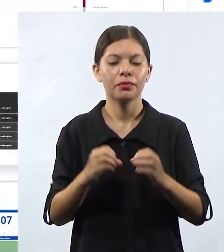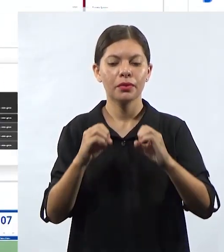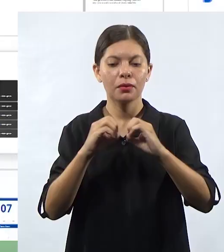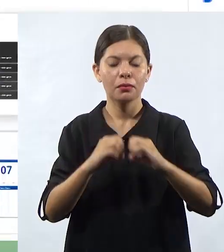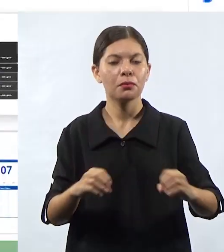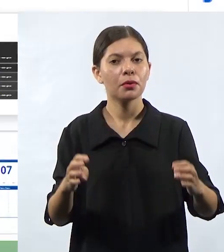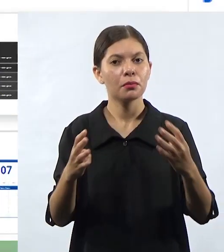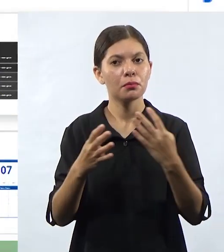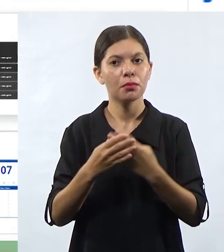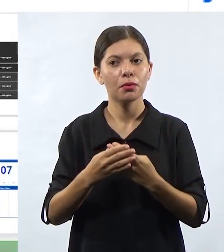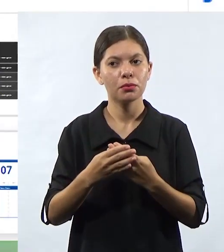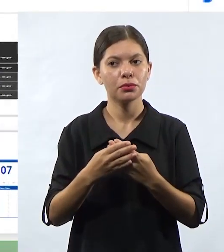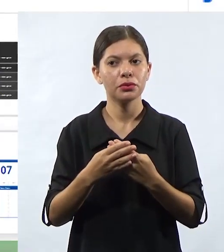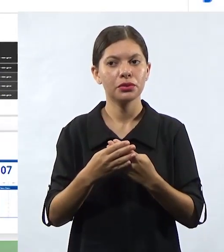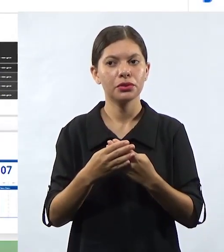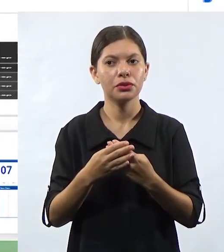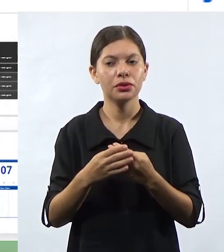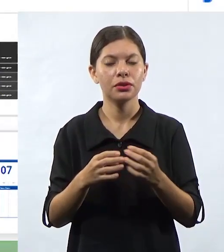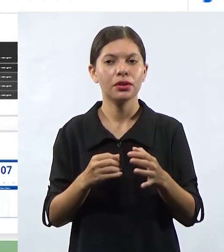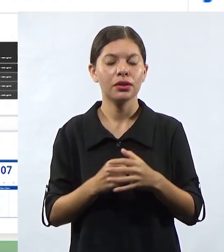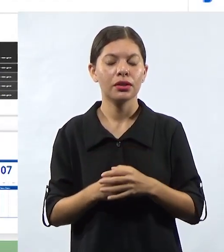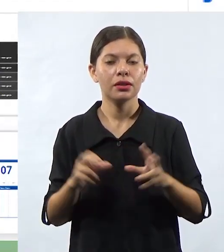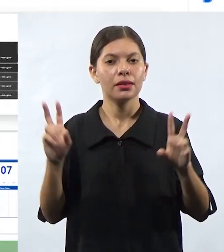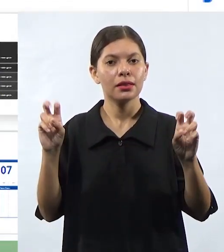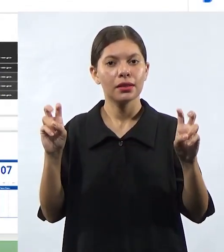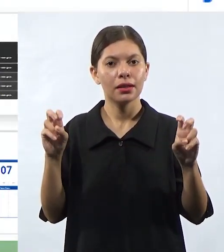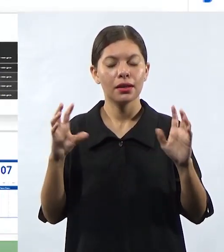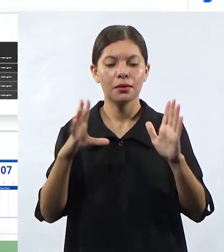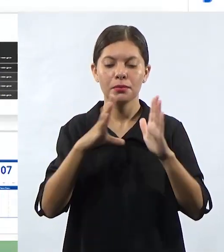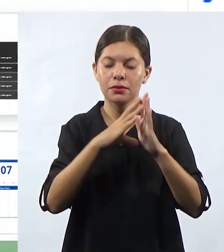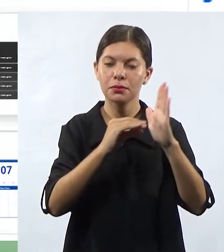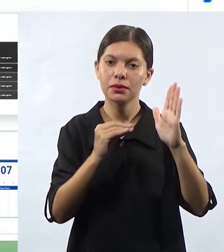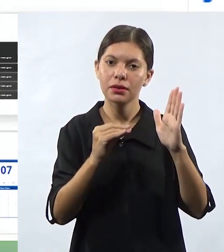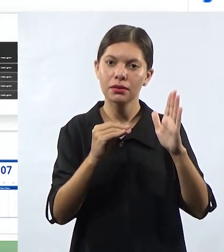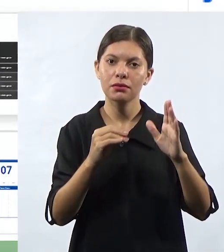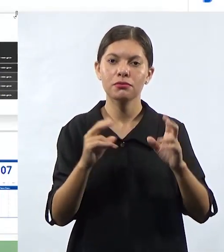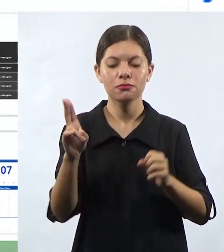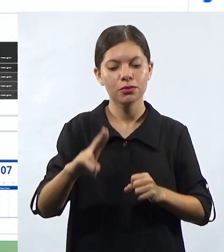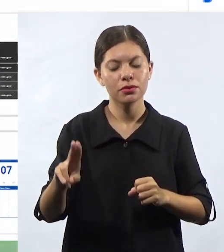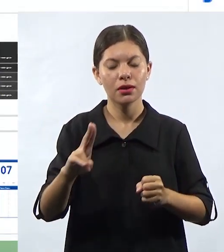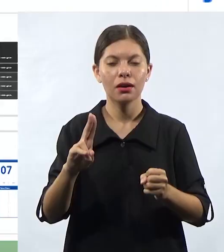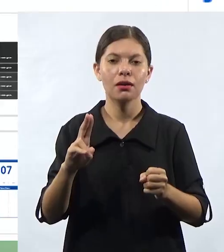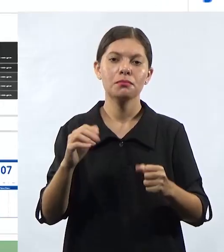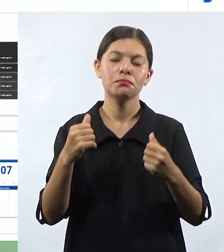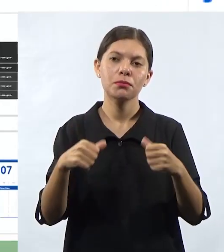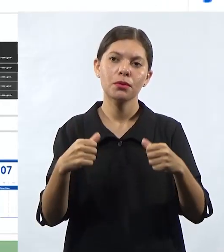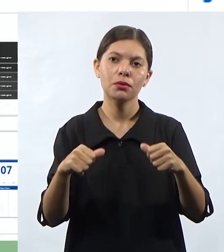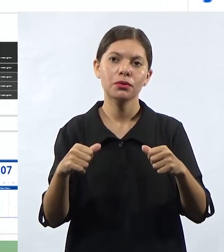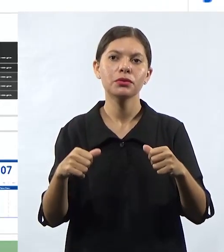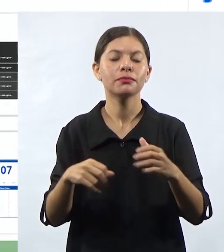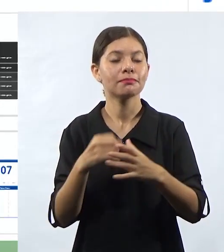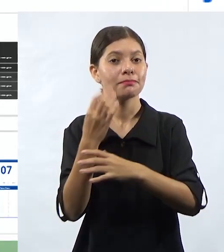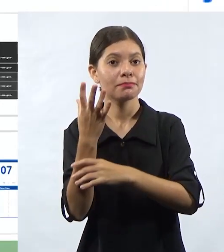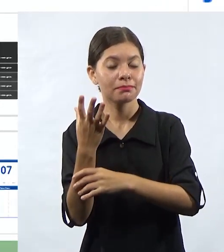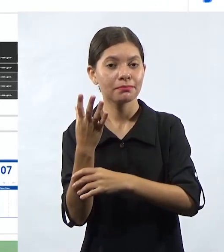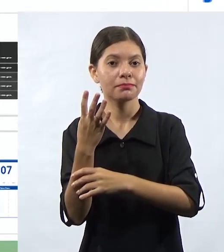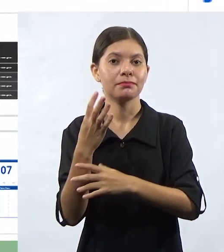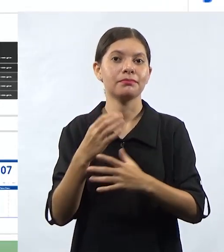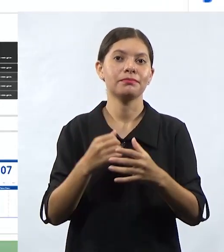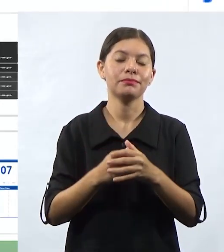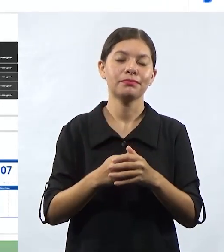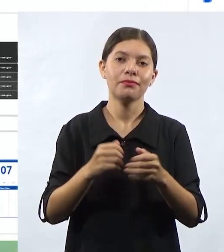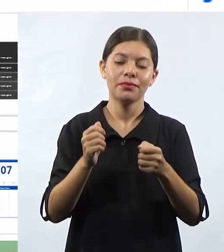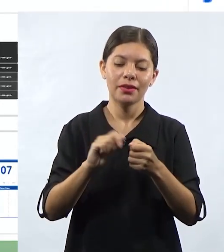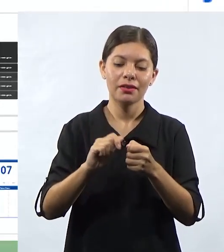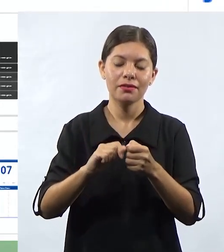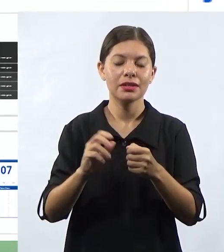próprio PowerPoint tem alguns templates, né, modelos que você pode usar, como você também pode construir do nada,